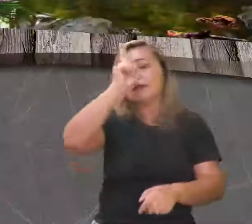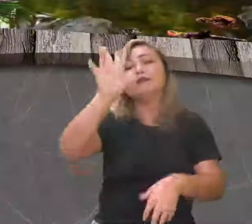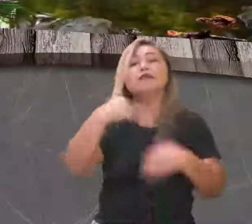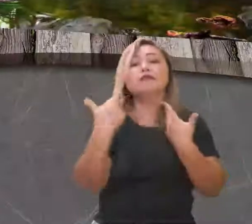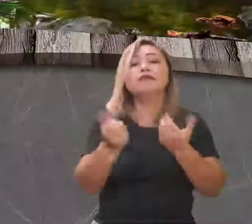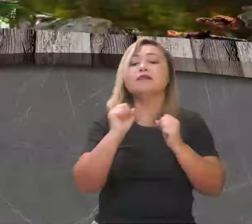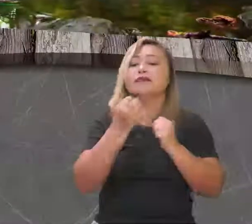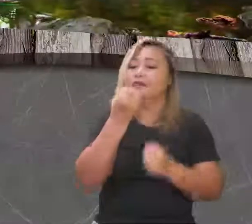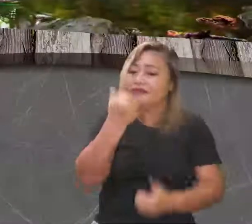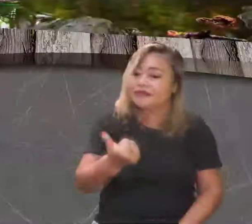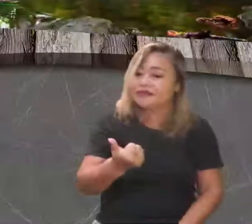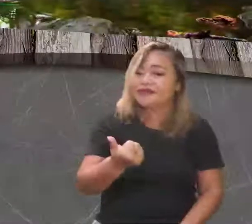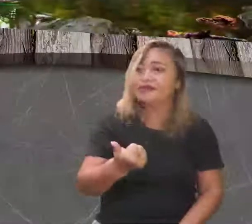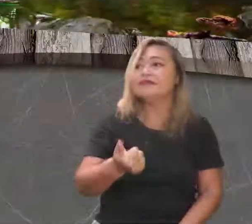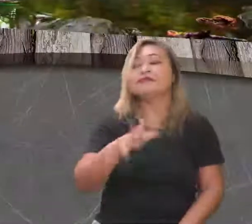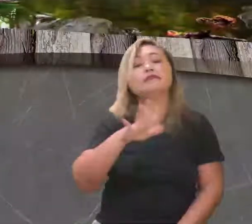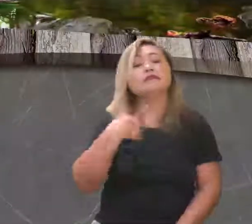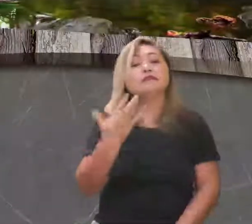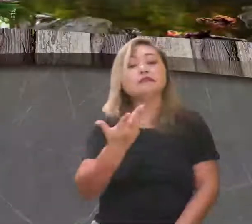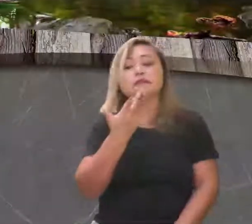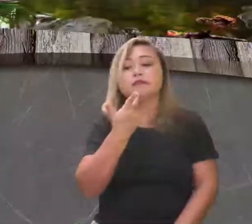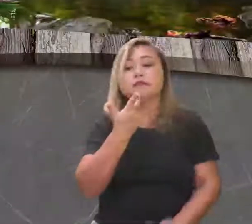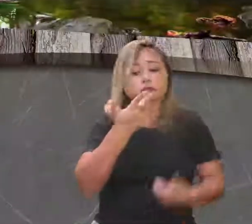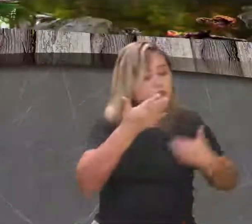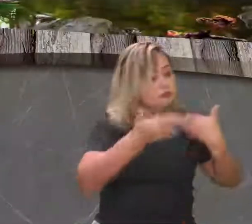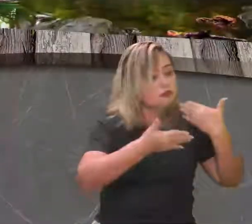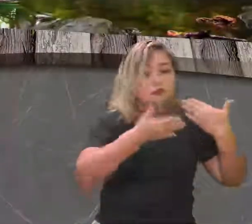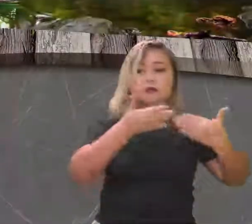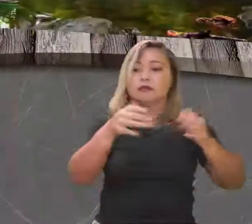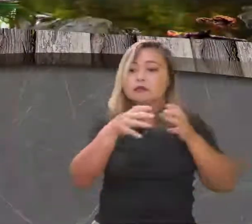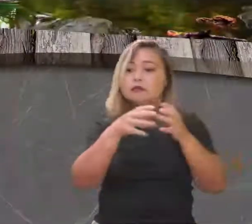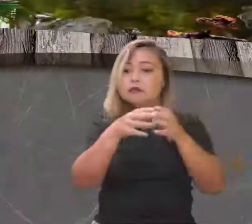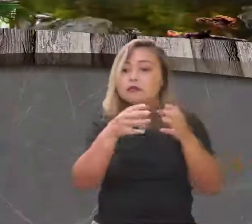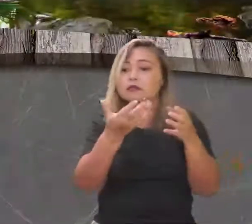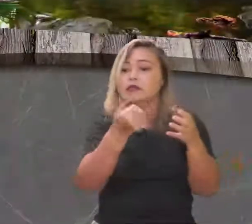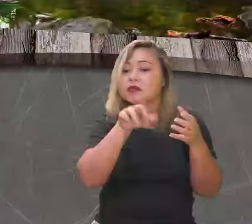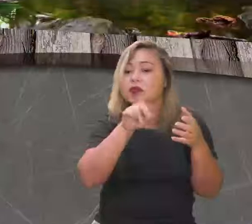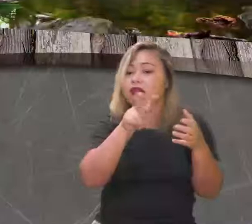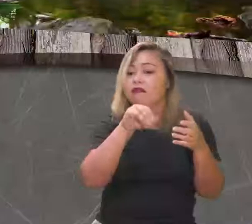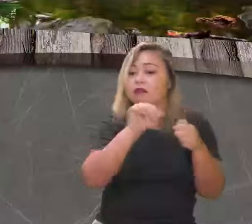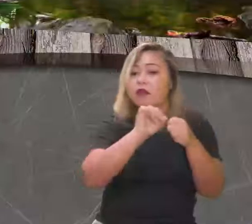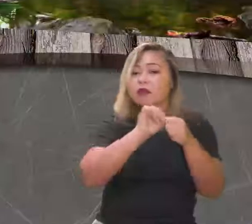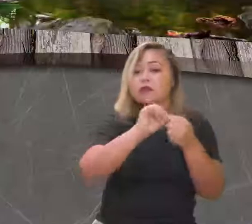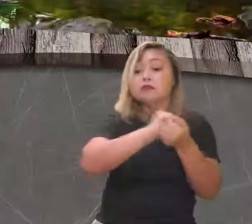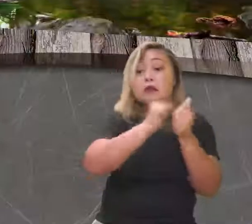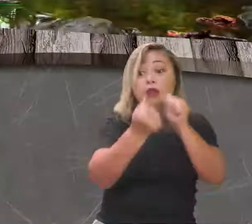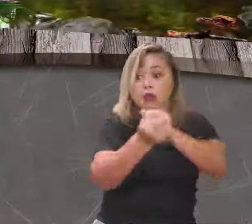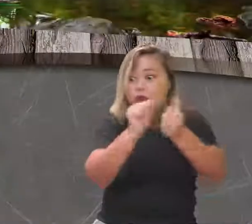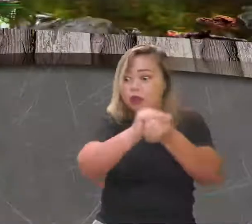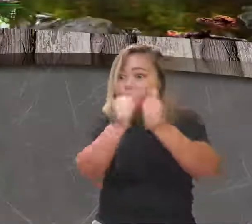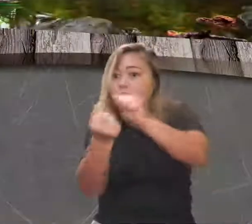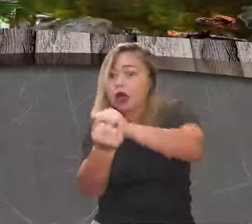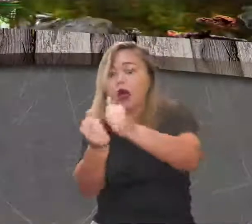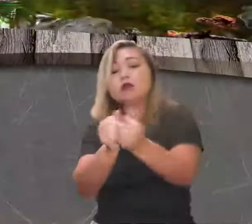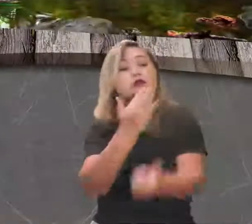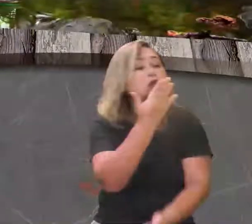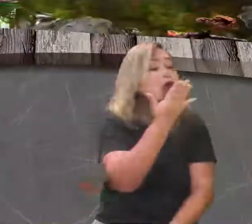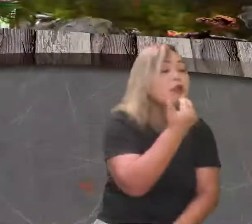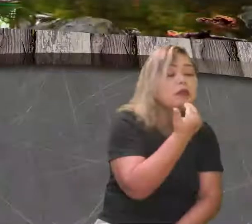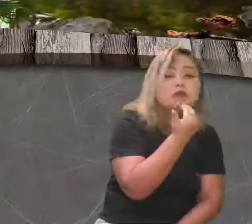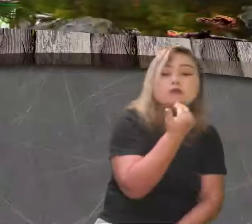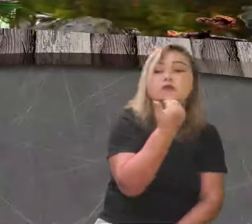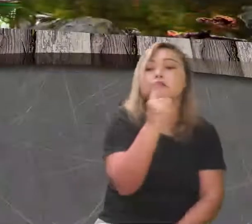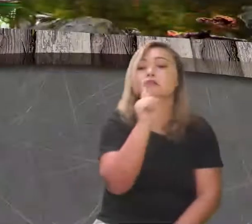dessa história. Muito bem. Então, quando a gente vai olhando cada tipo de ser vivo, a gente vai vendo esses graus de adaptação de